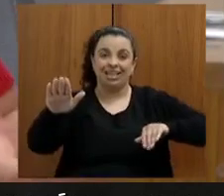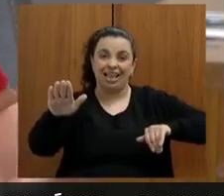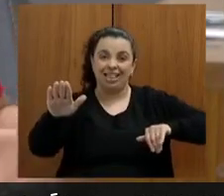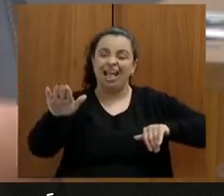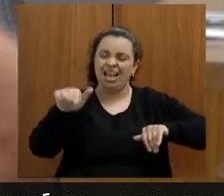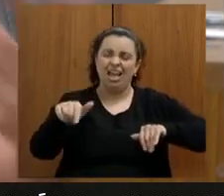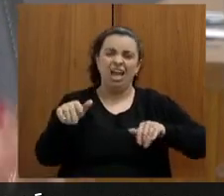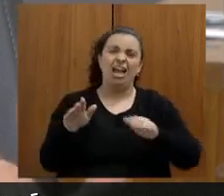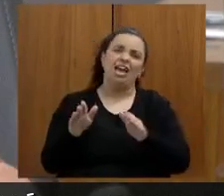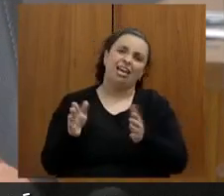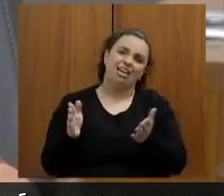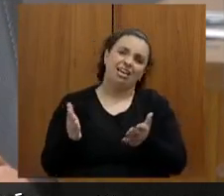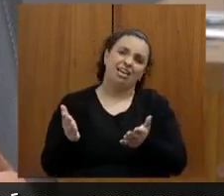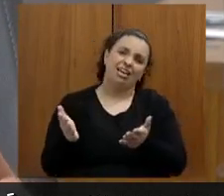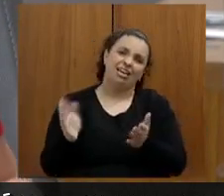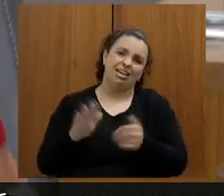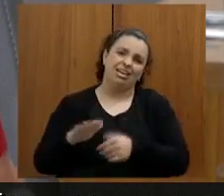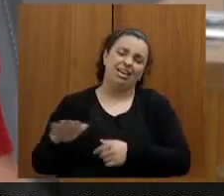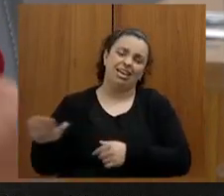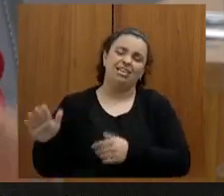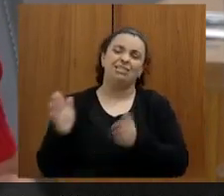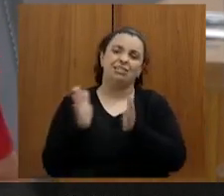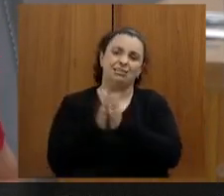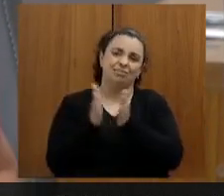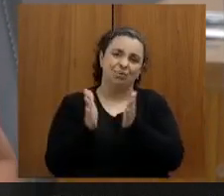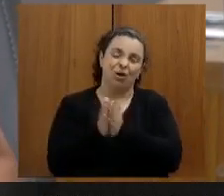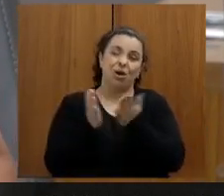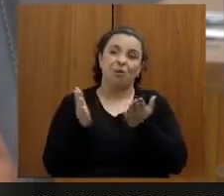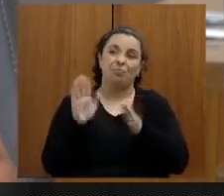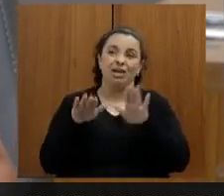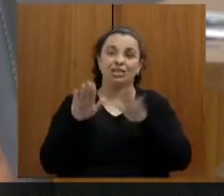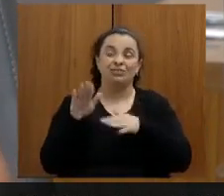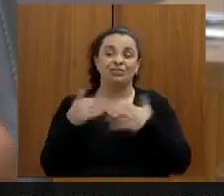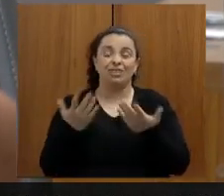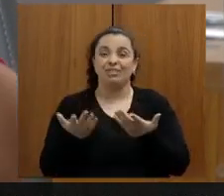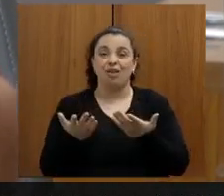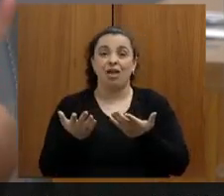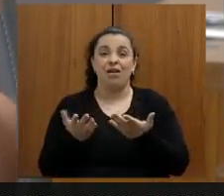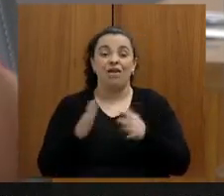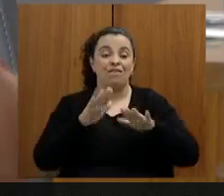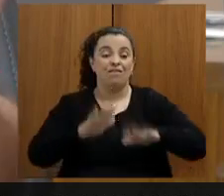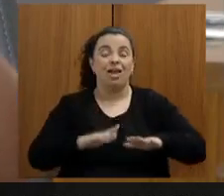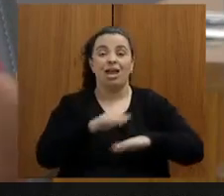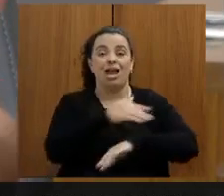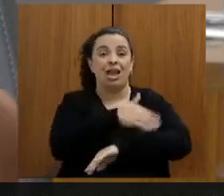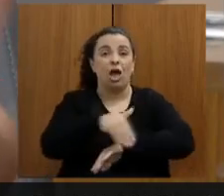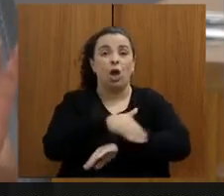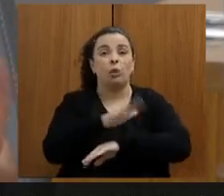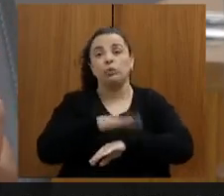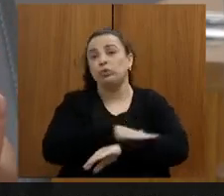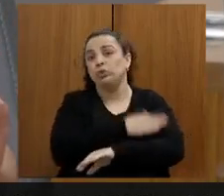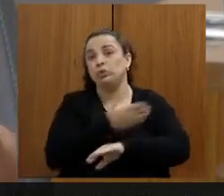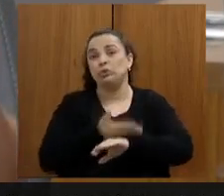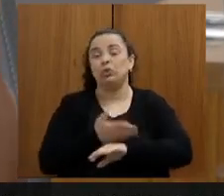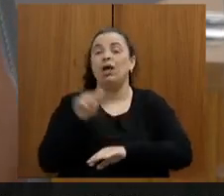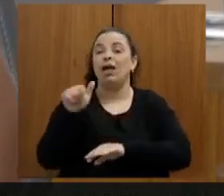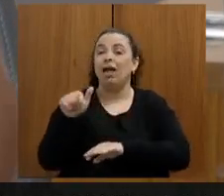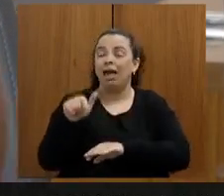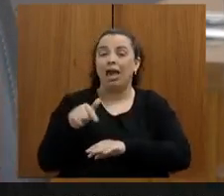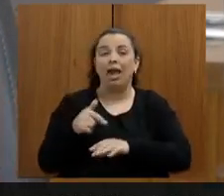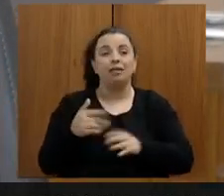crianças às vezes de situação de rua e isso é um trabalho viu Presidente faz uma diferença considerável